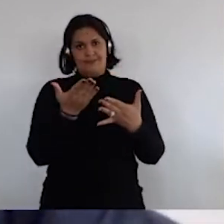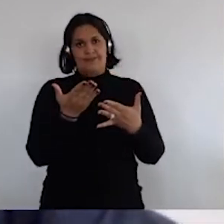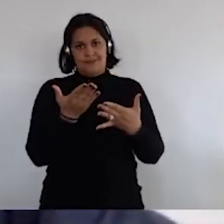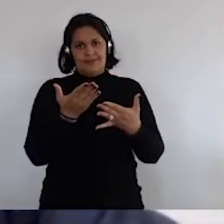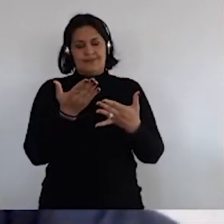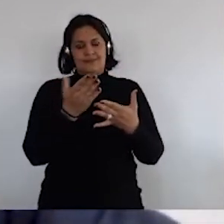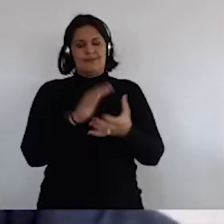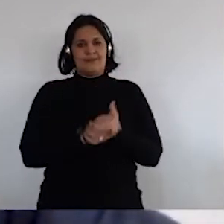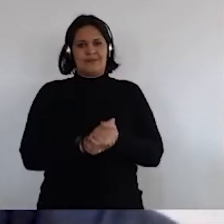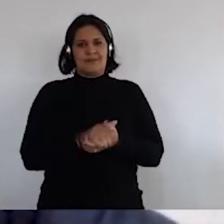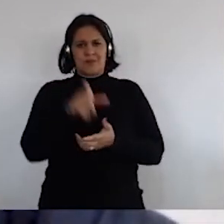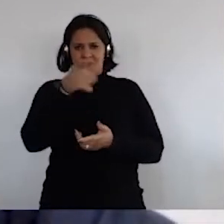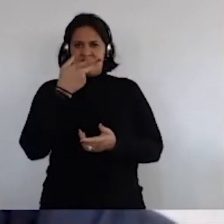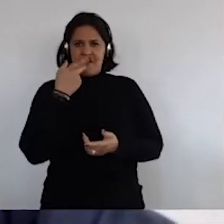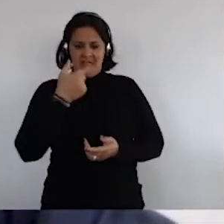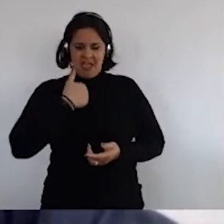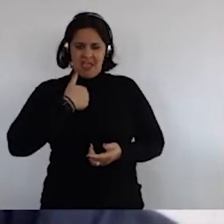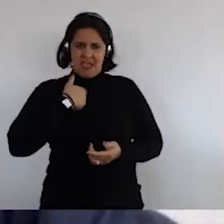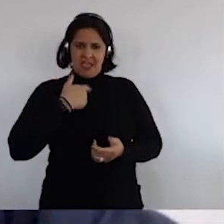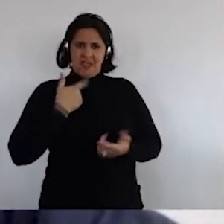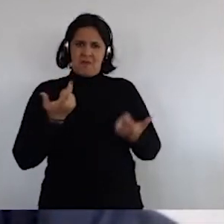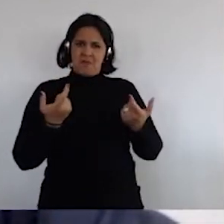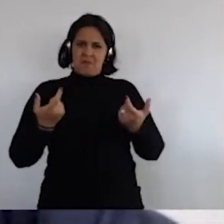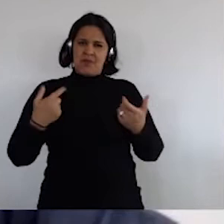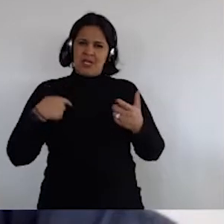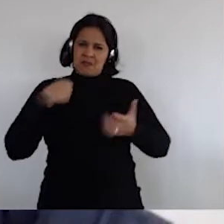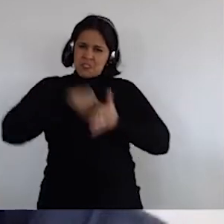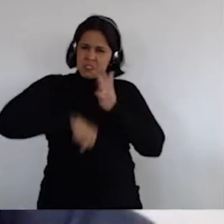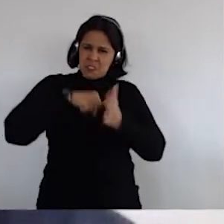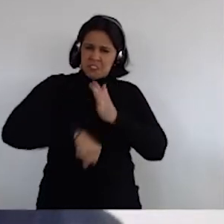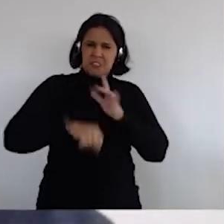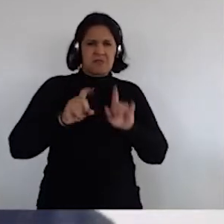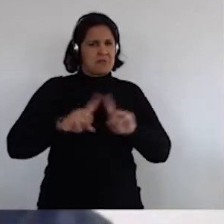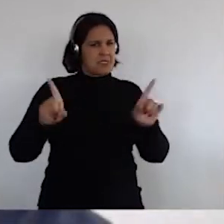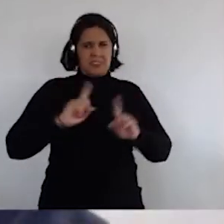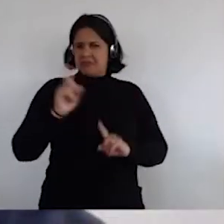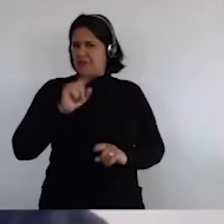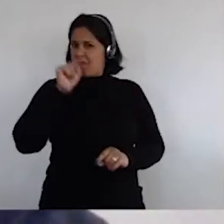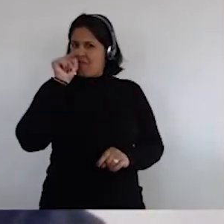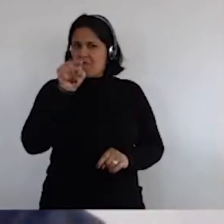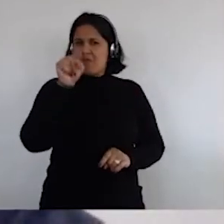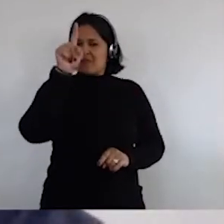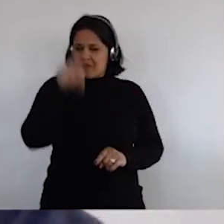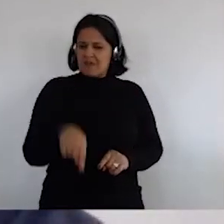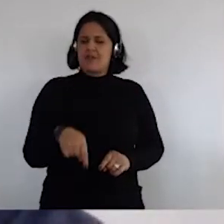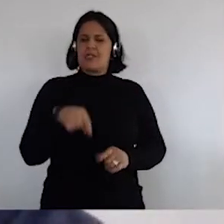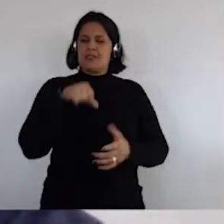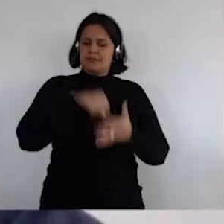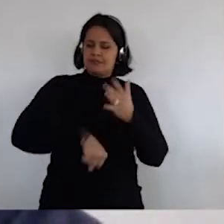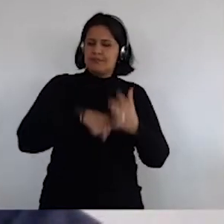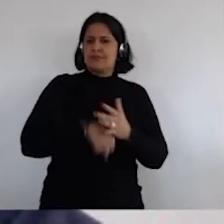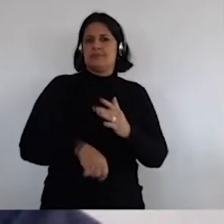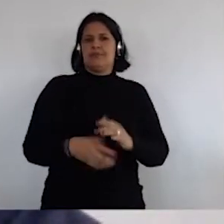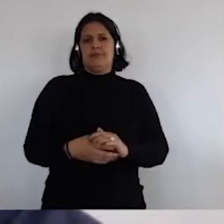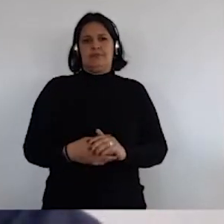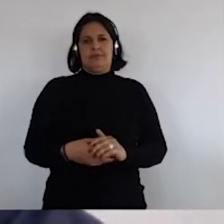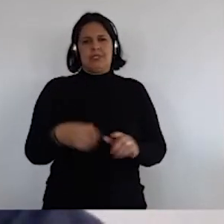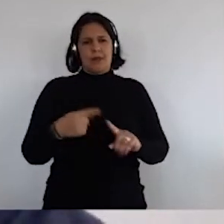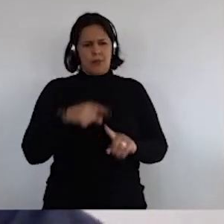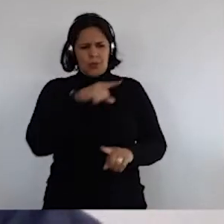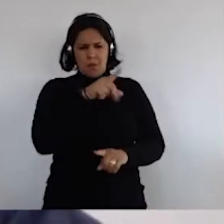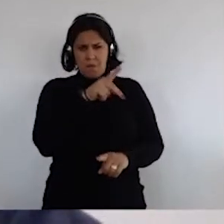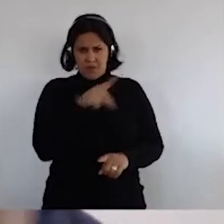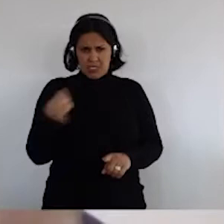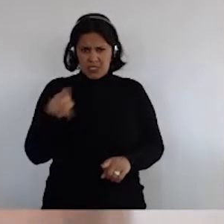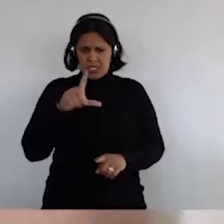cuja gestão deixou um legado de prerrogativas fantástico. Eu tenho dito, presidente Lamáquia, que a partir da sua gestão